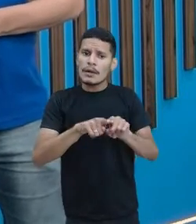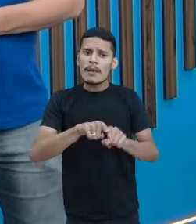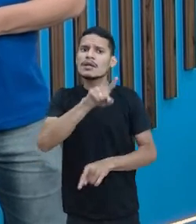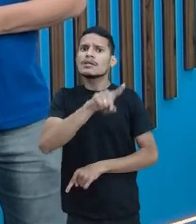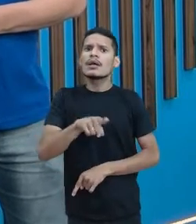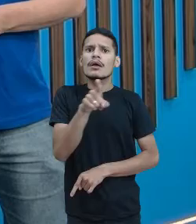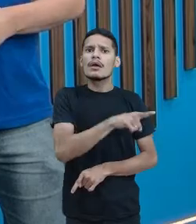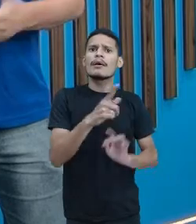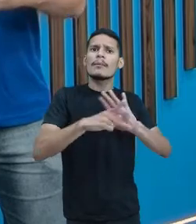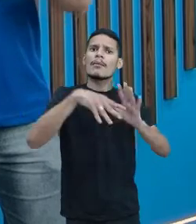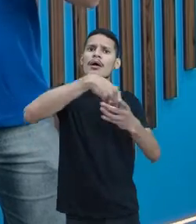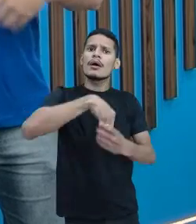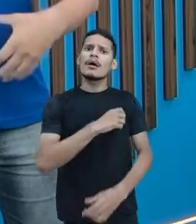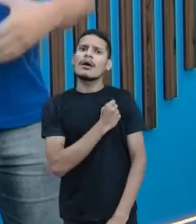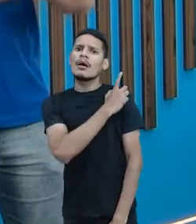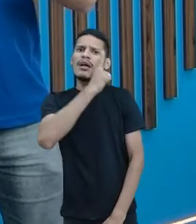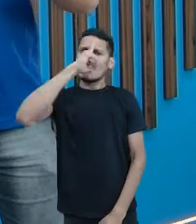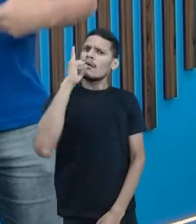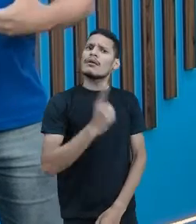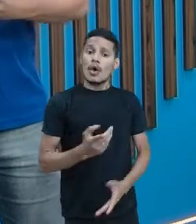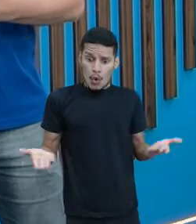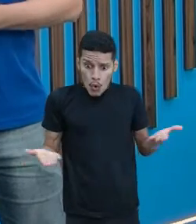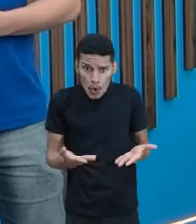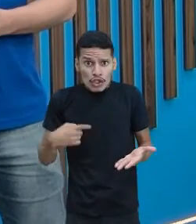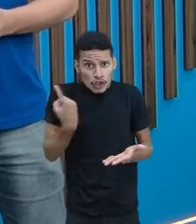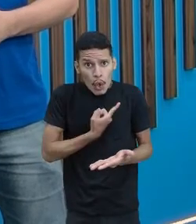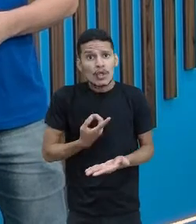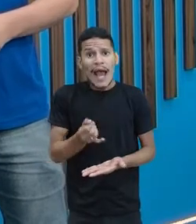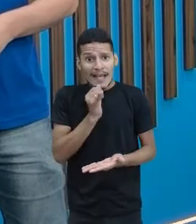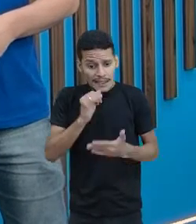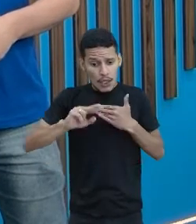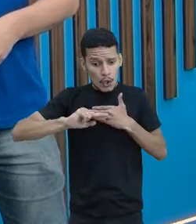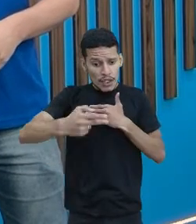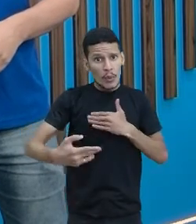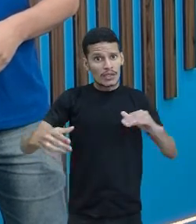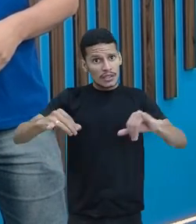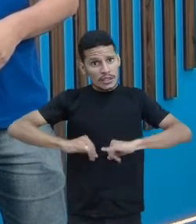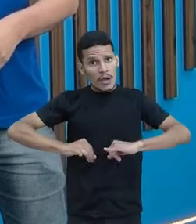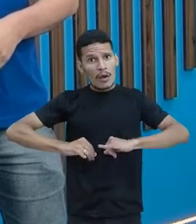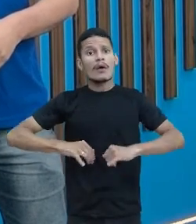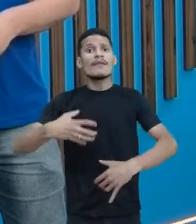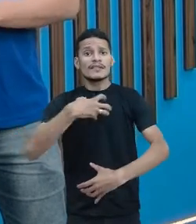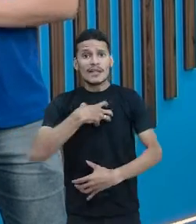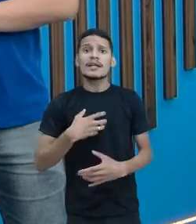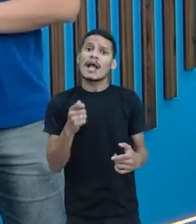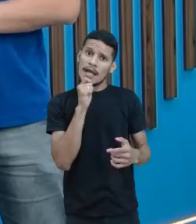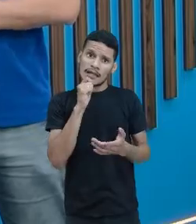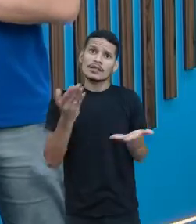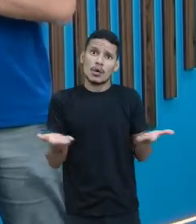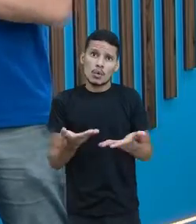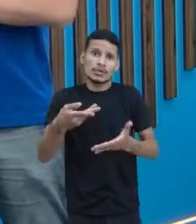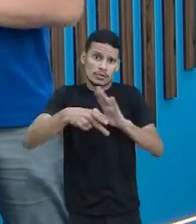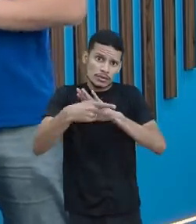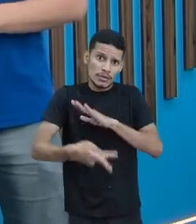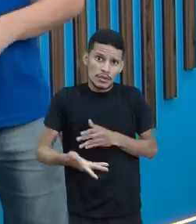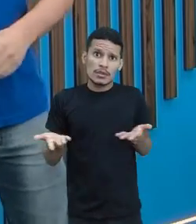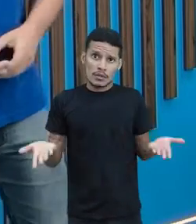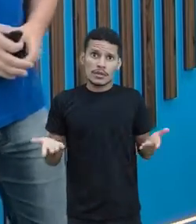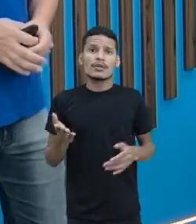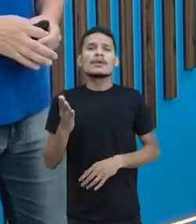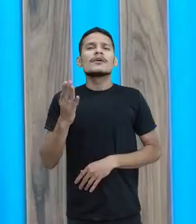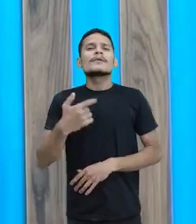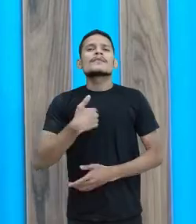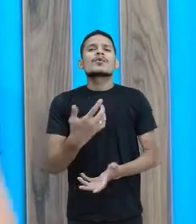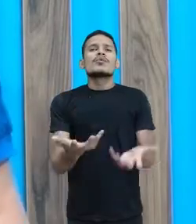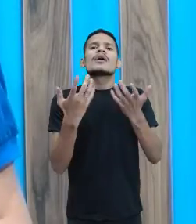na ditadura militar, e a gente que ainda sofre as consequências dessa marca na nossa história, infelizmente, tá certo? Então, eu queria